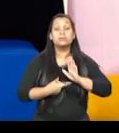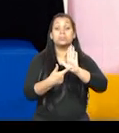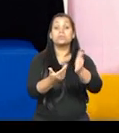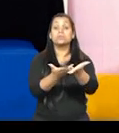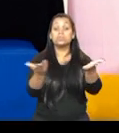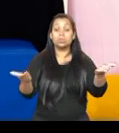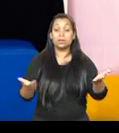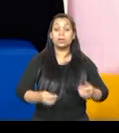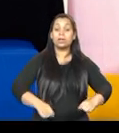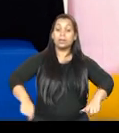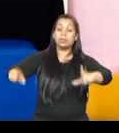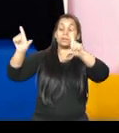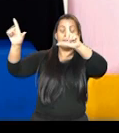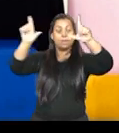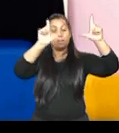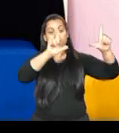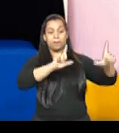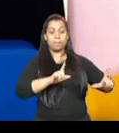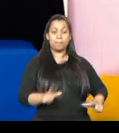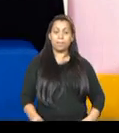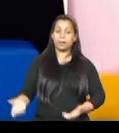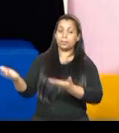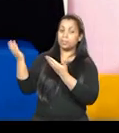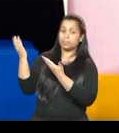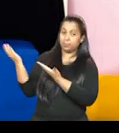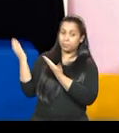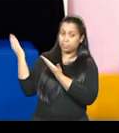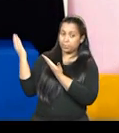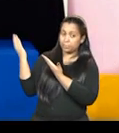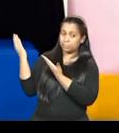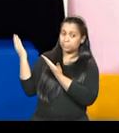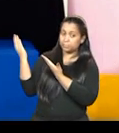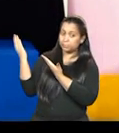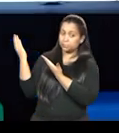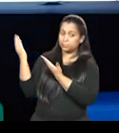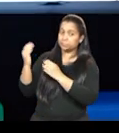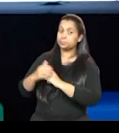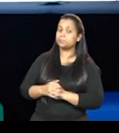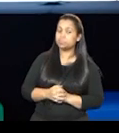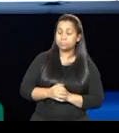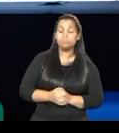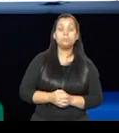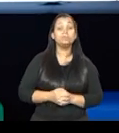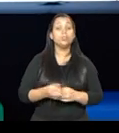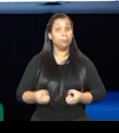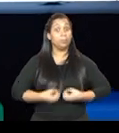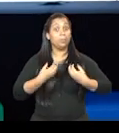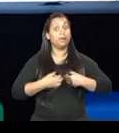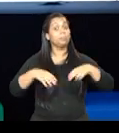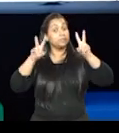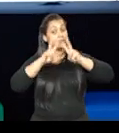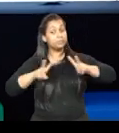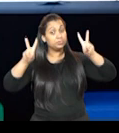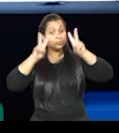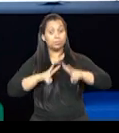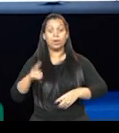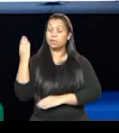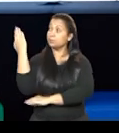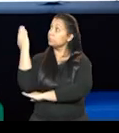em cartazes, como este e este, e poemas visuais como estes.